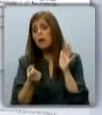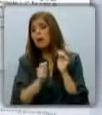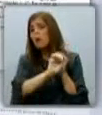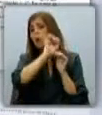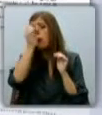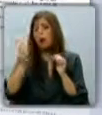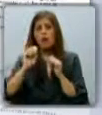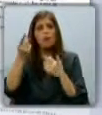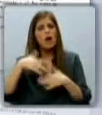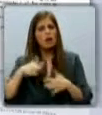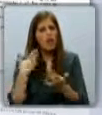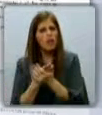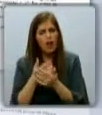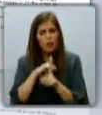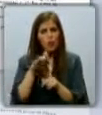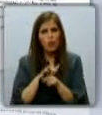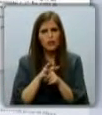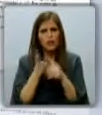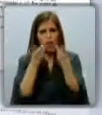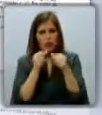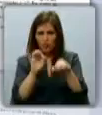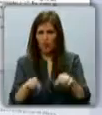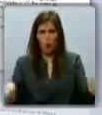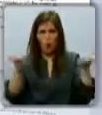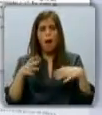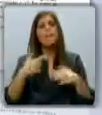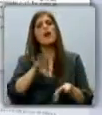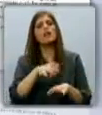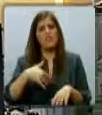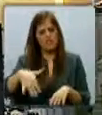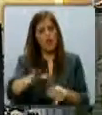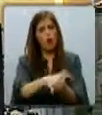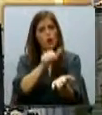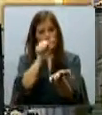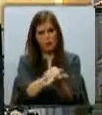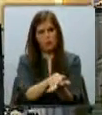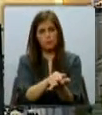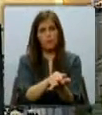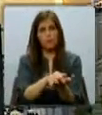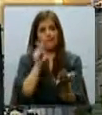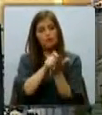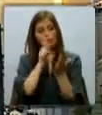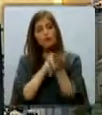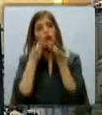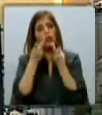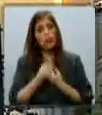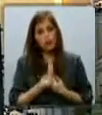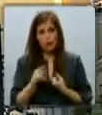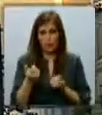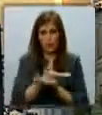implicação no saldo de gerência Mas promete correção designadamente em matéria de registro contabilístico e financeiro